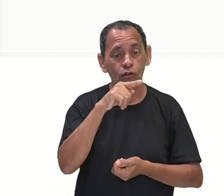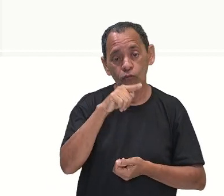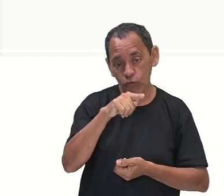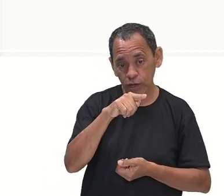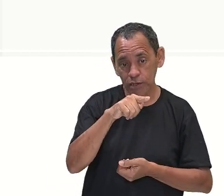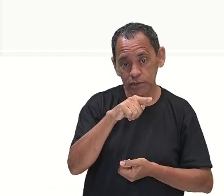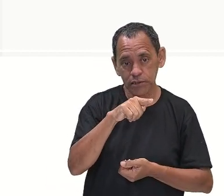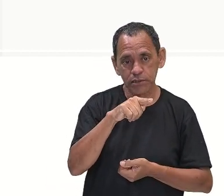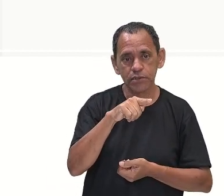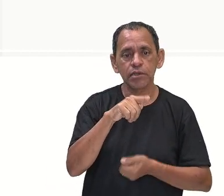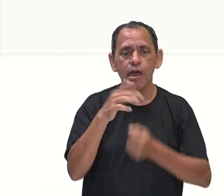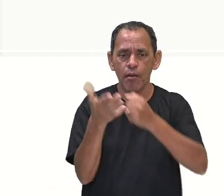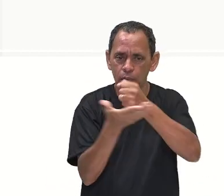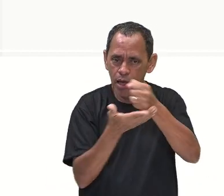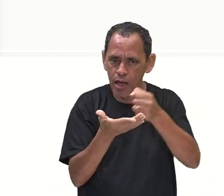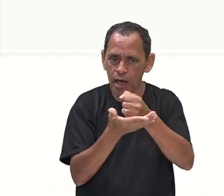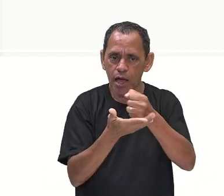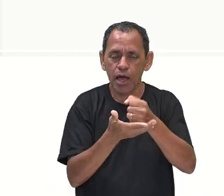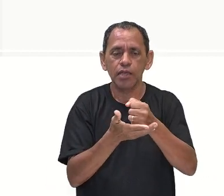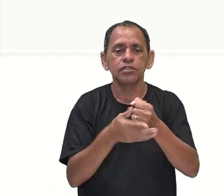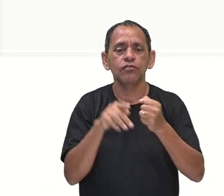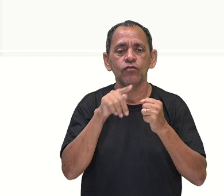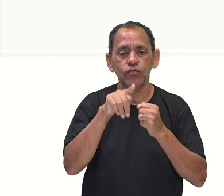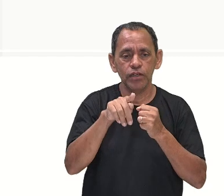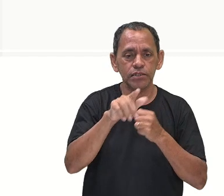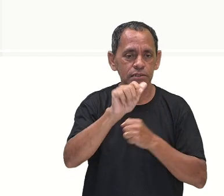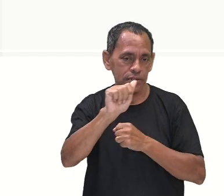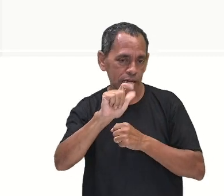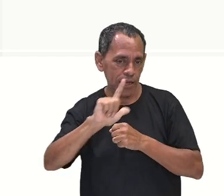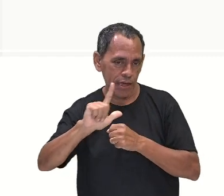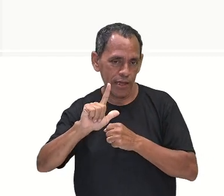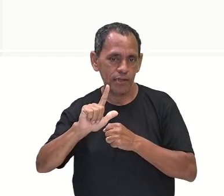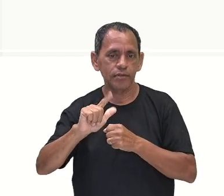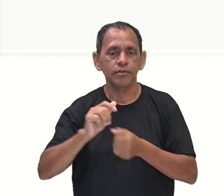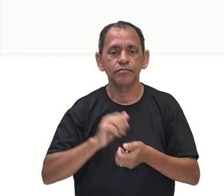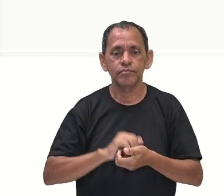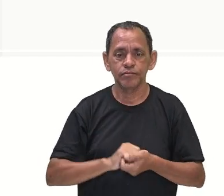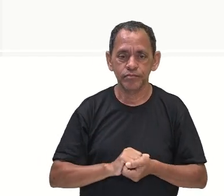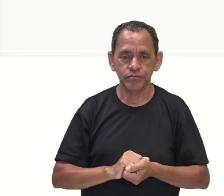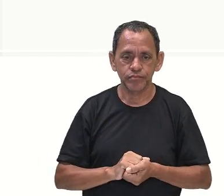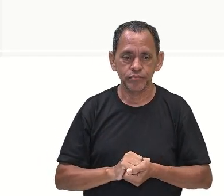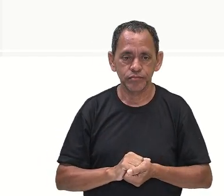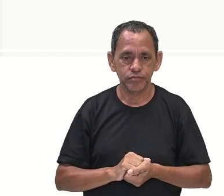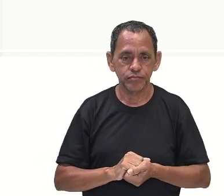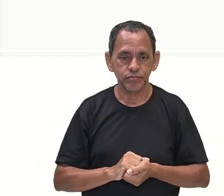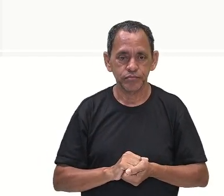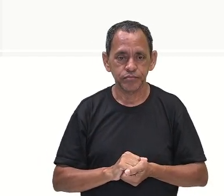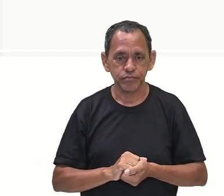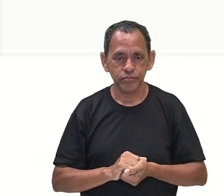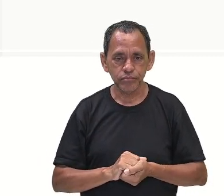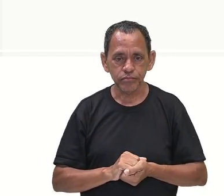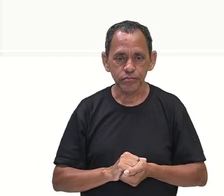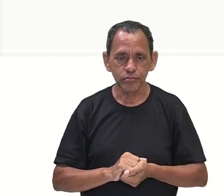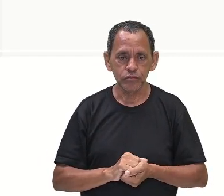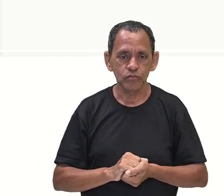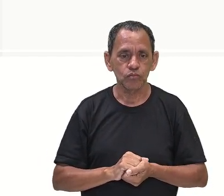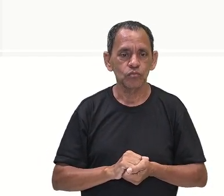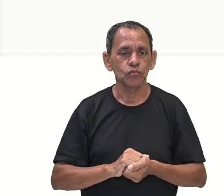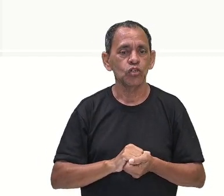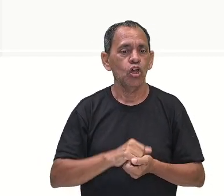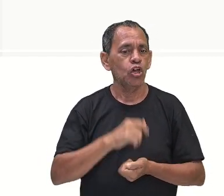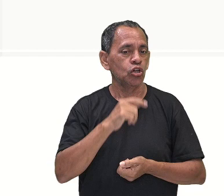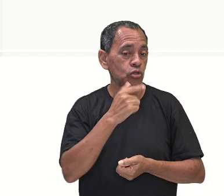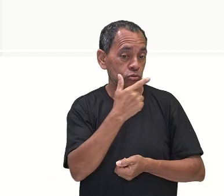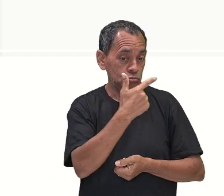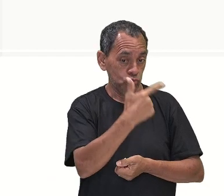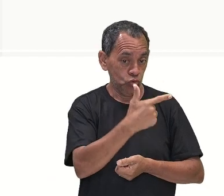tá? Pronto. Aí sim. 2 vezes π, né? Que foi a medida da área que